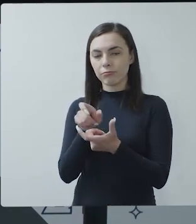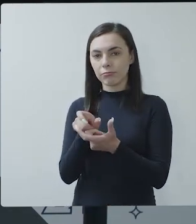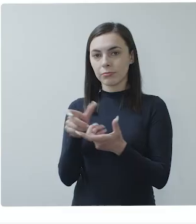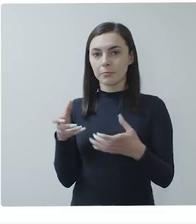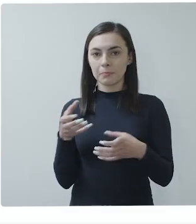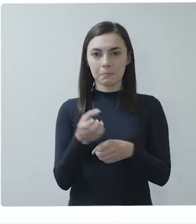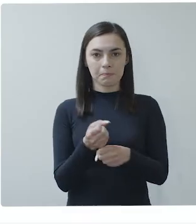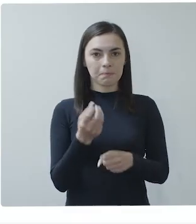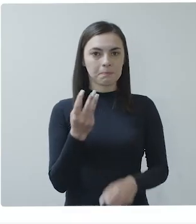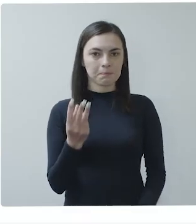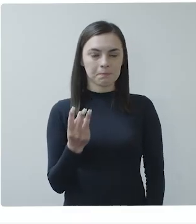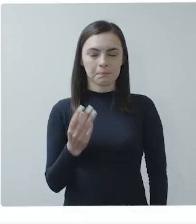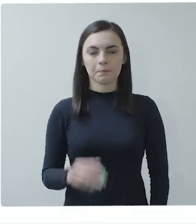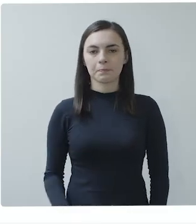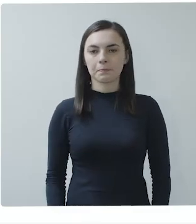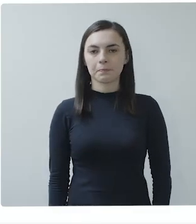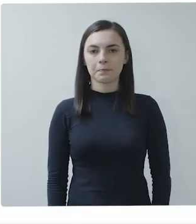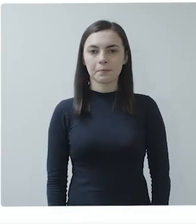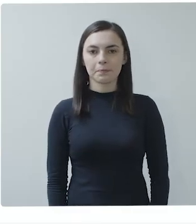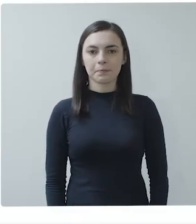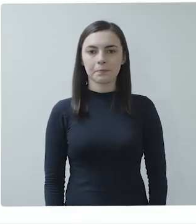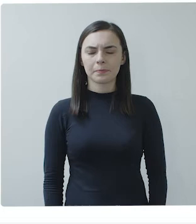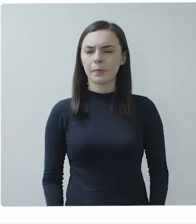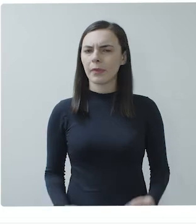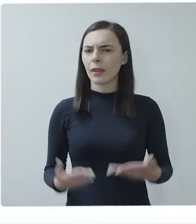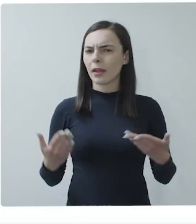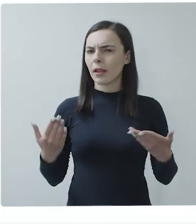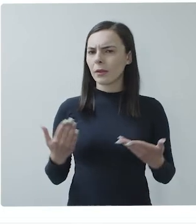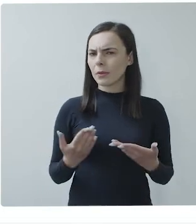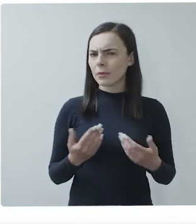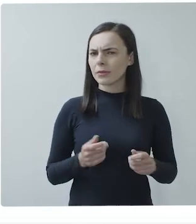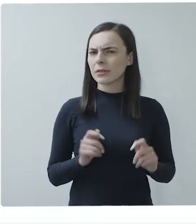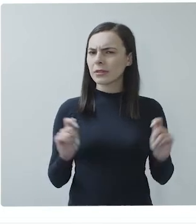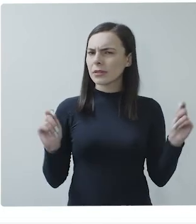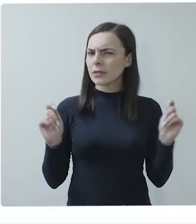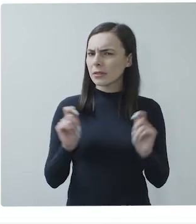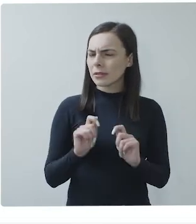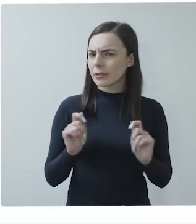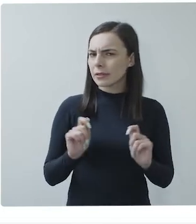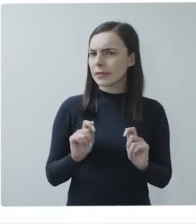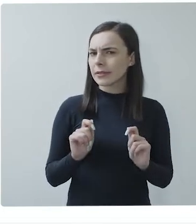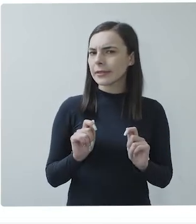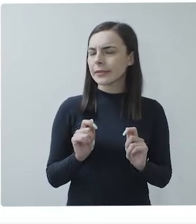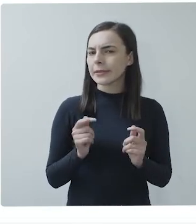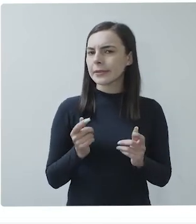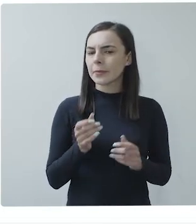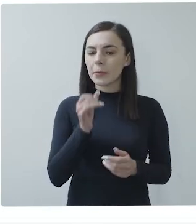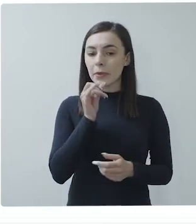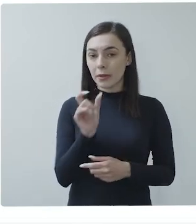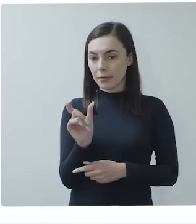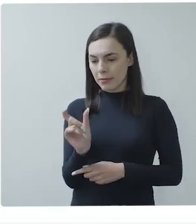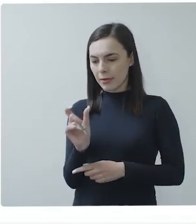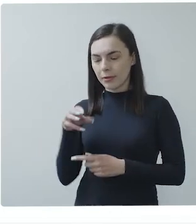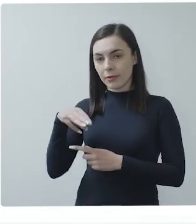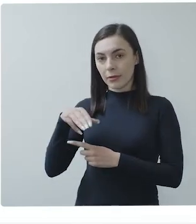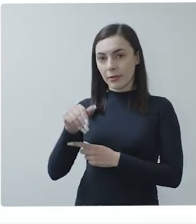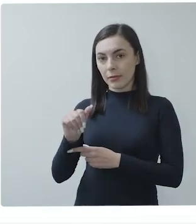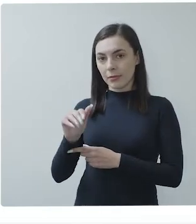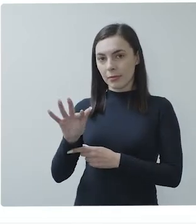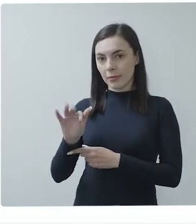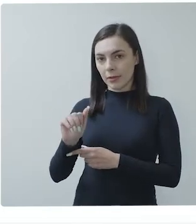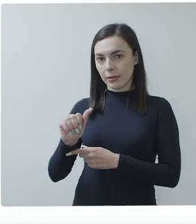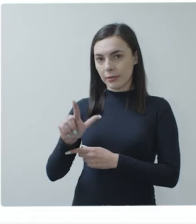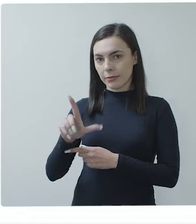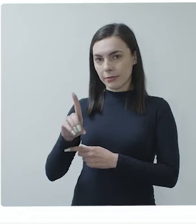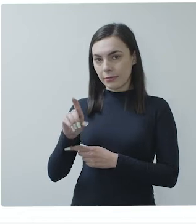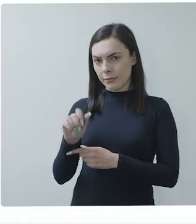Três sílabas. Será que a gente consegue, em cima dessa